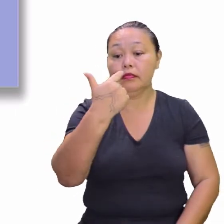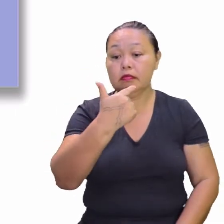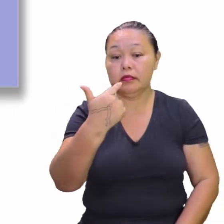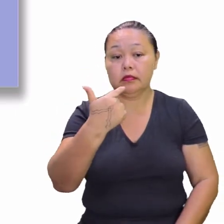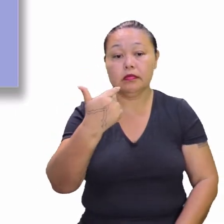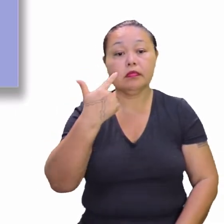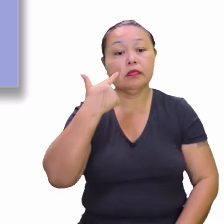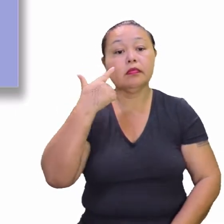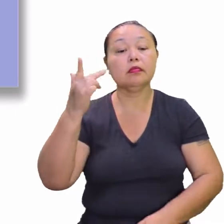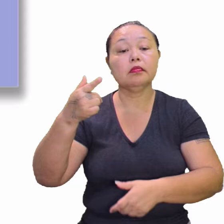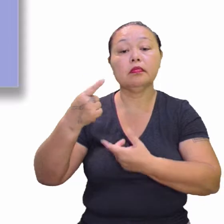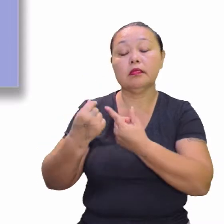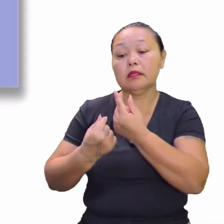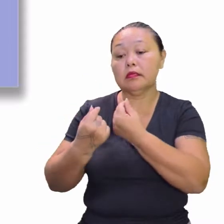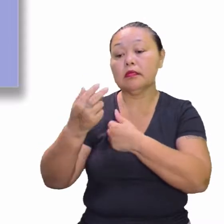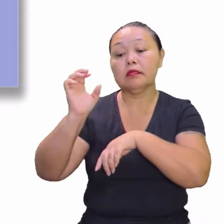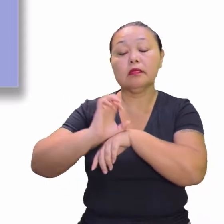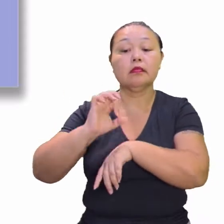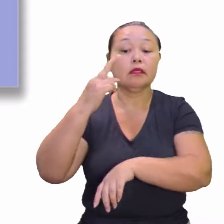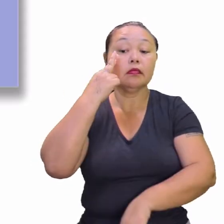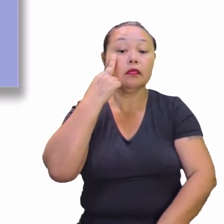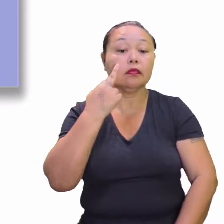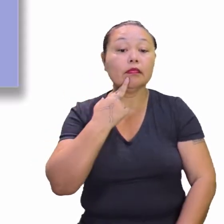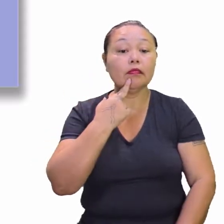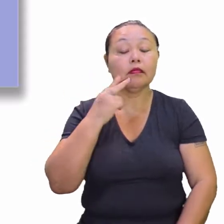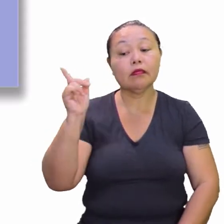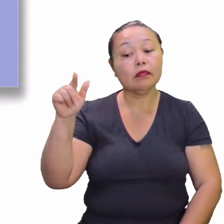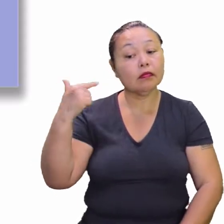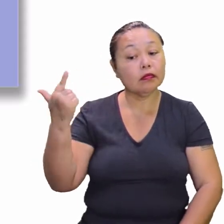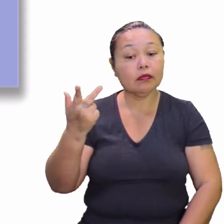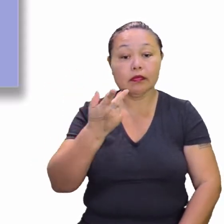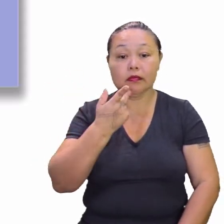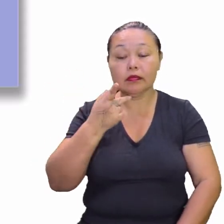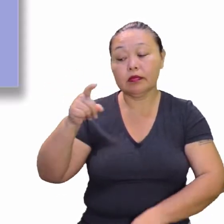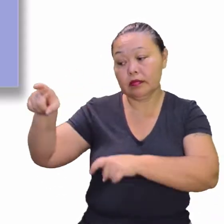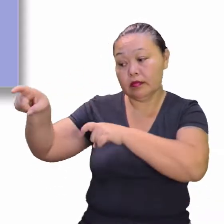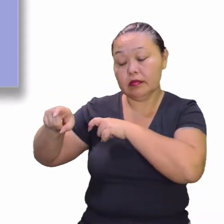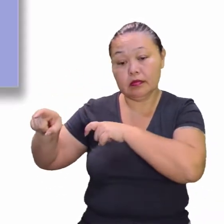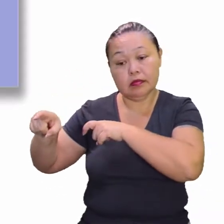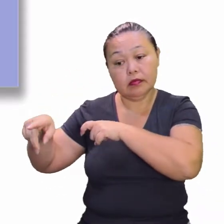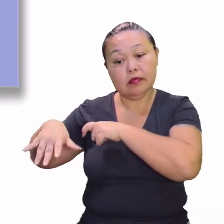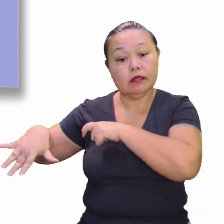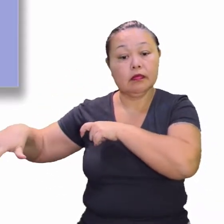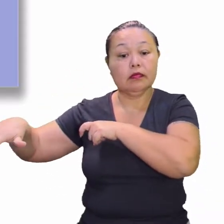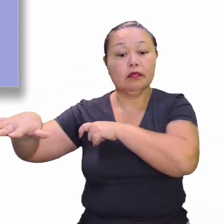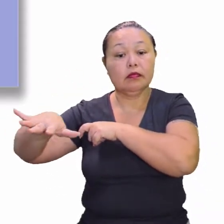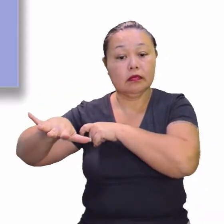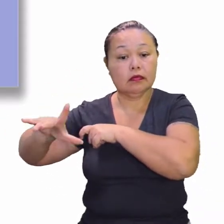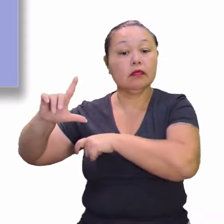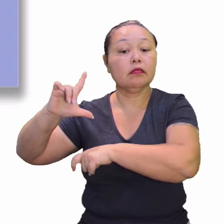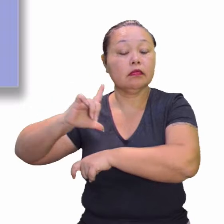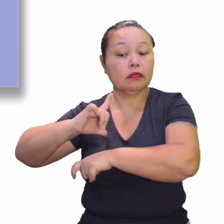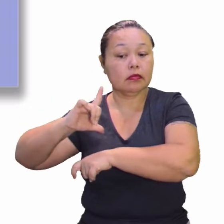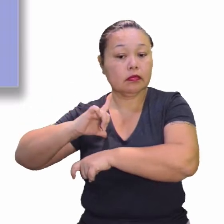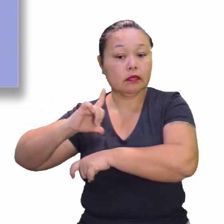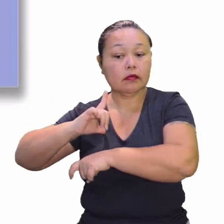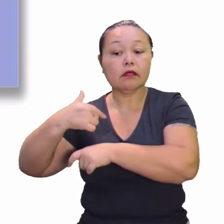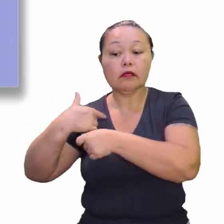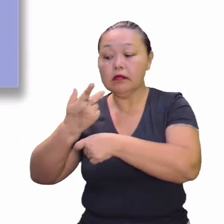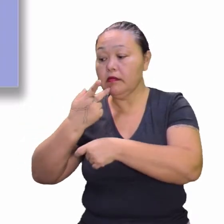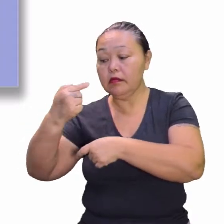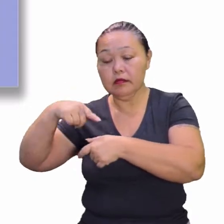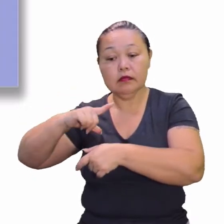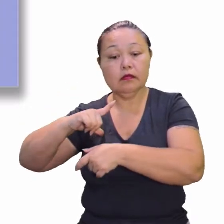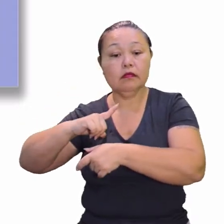falar sobre economia de Rondônia e a gente vai falar sobre agricultura, essa agricultura que está presente em Rondônia, como eu falei há